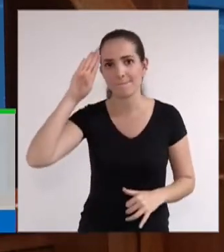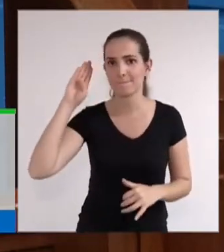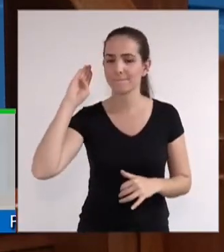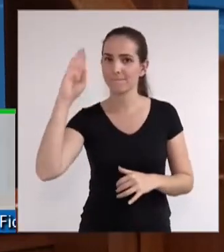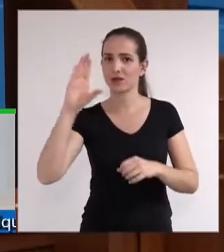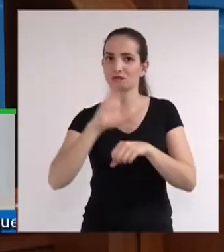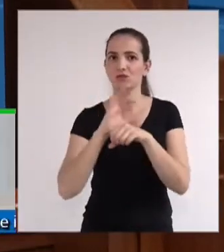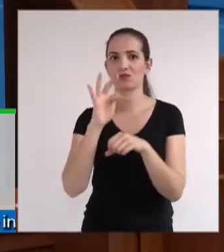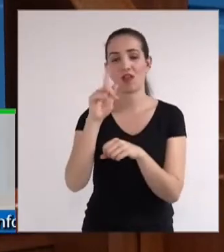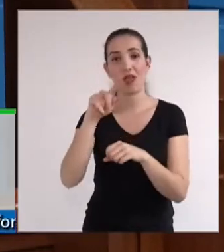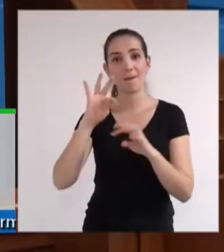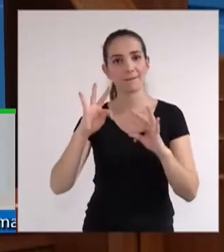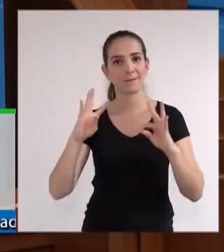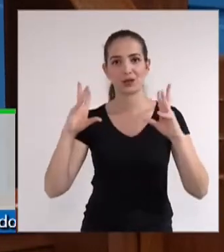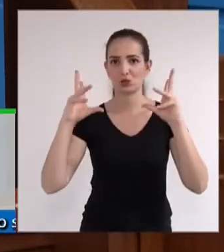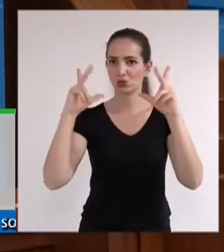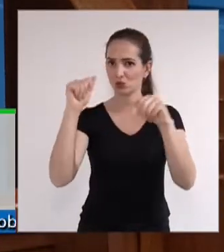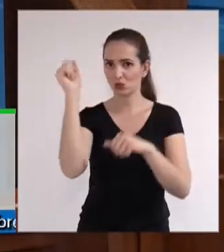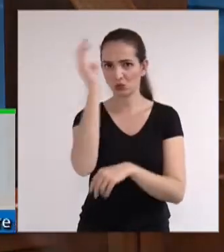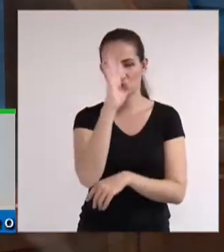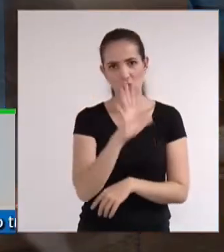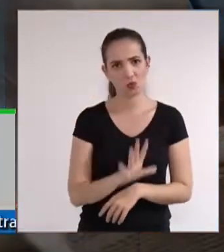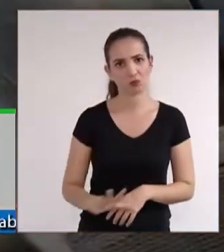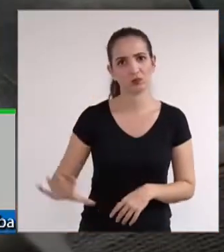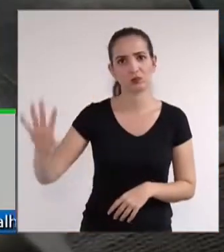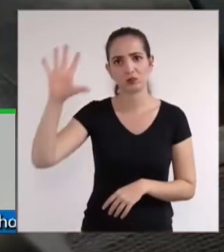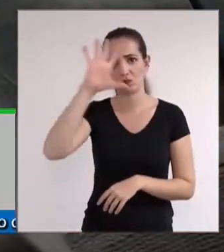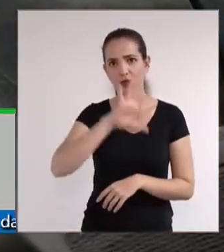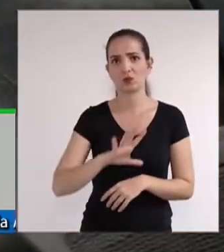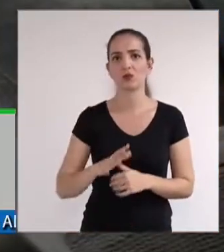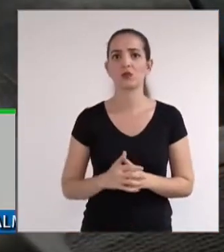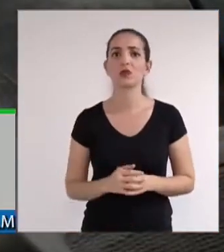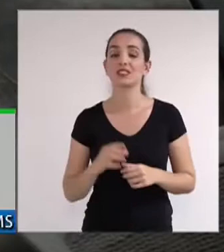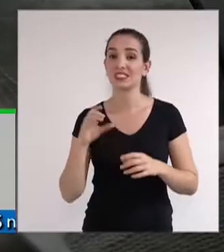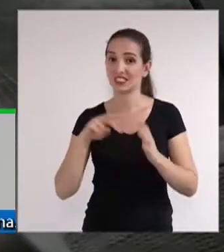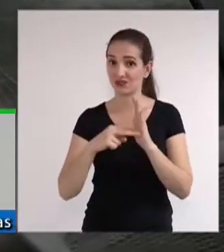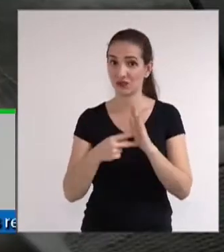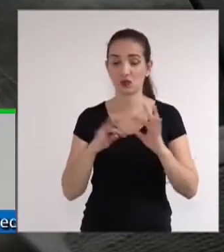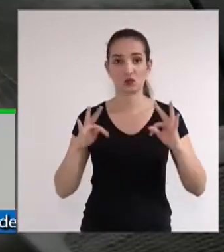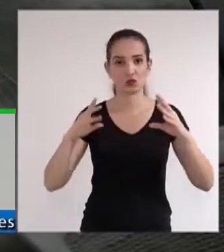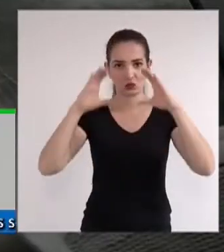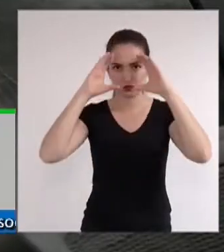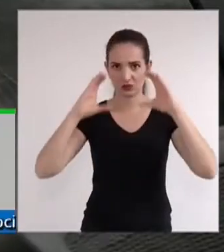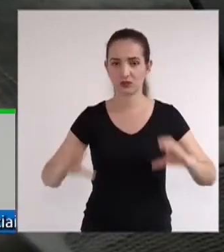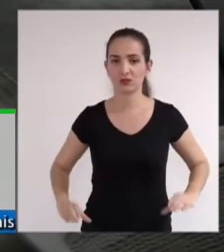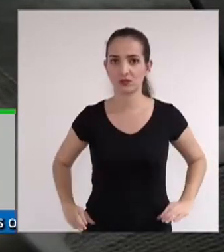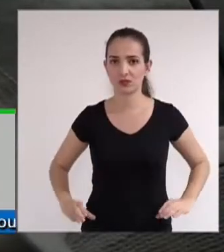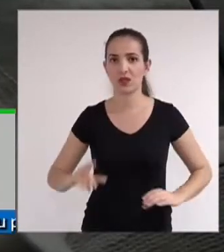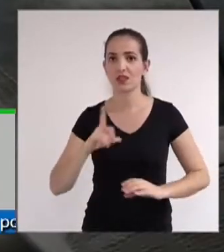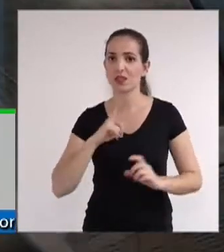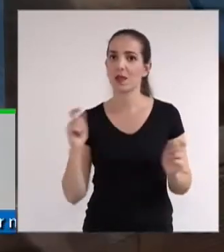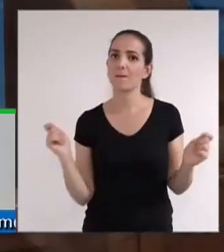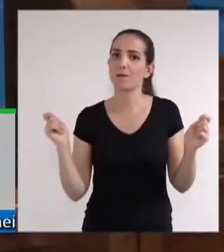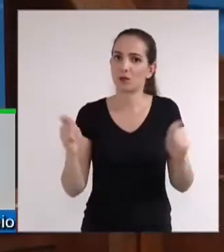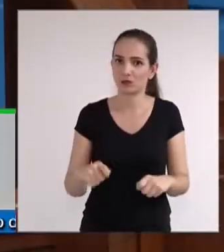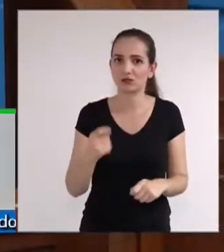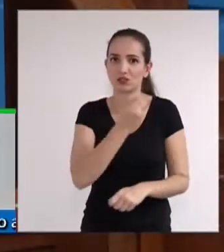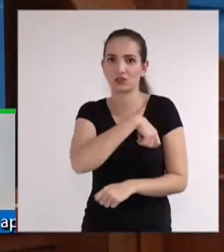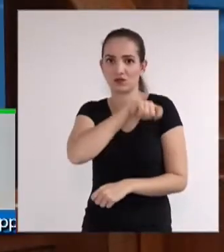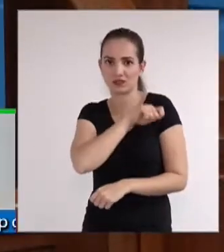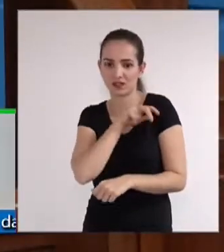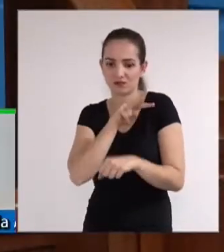é erga omnes, é para todos. Significa que todo cidadão deve ter a possibilidade de fiscalizar o